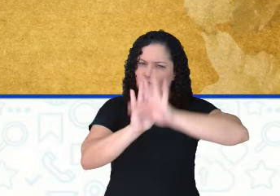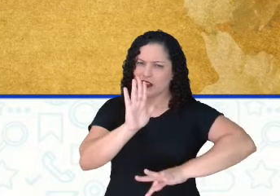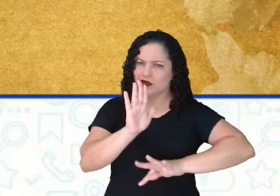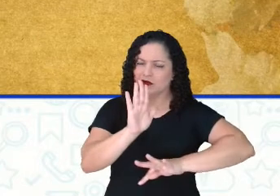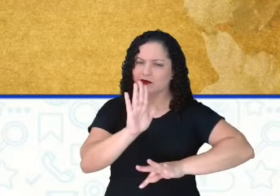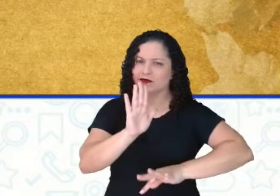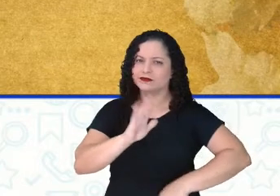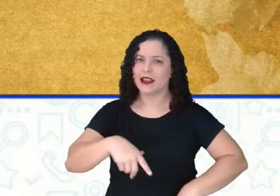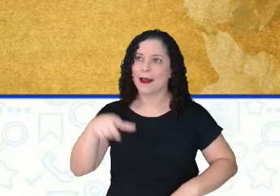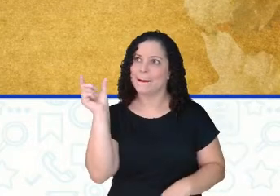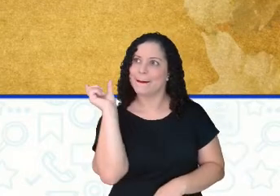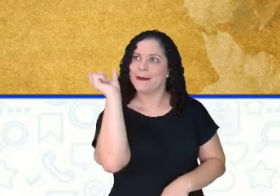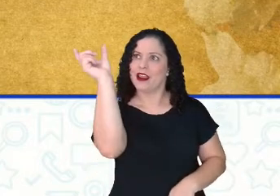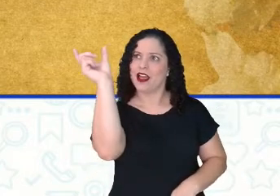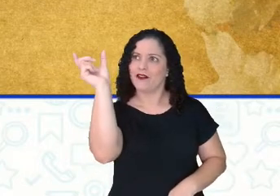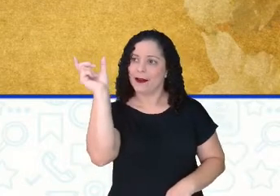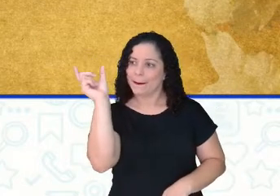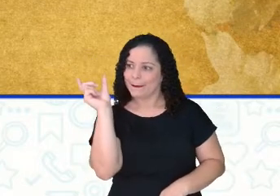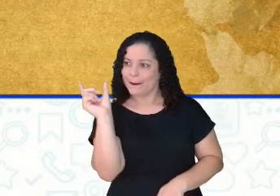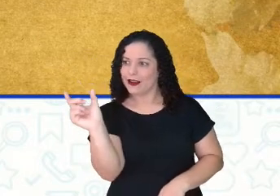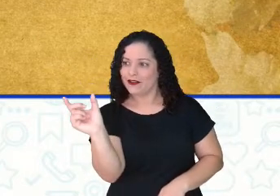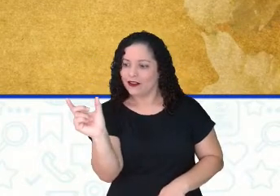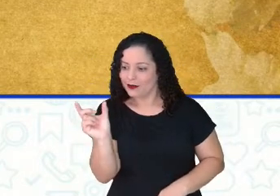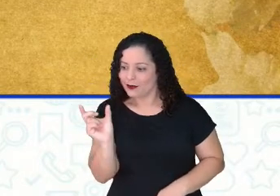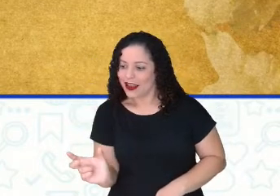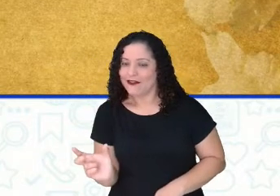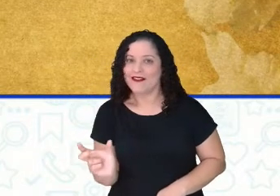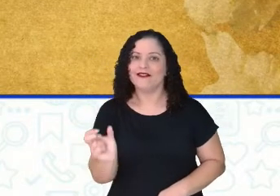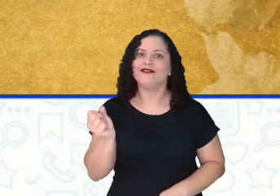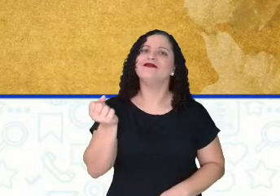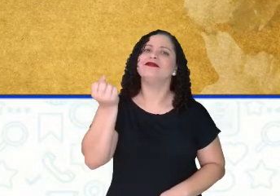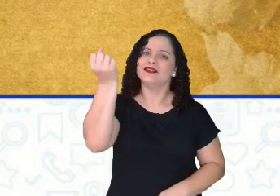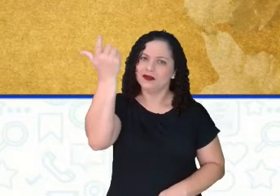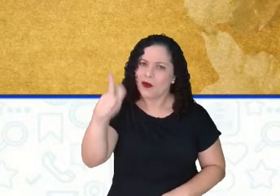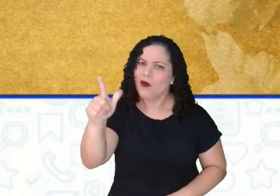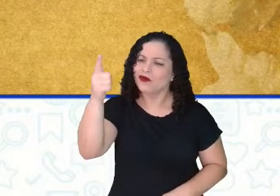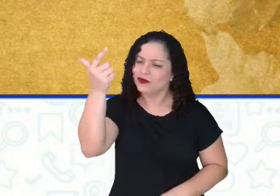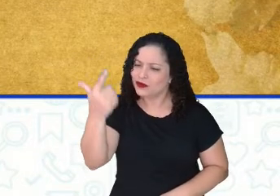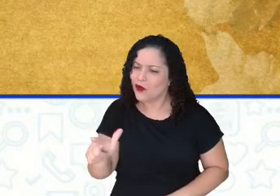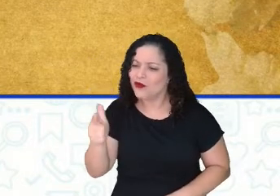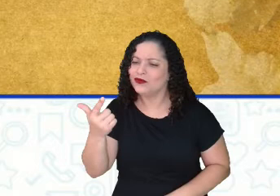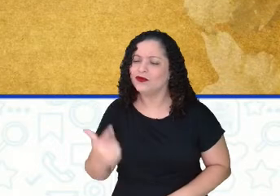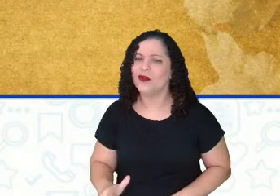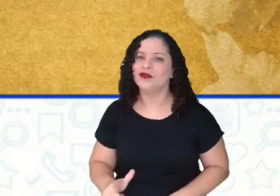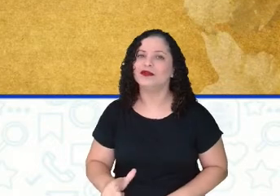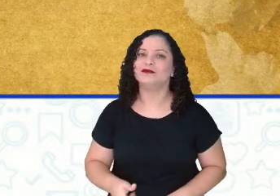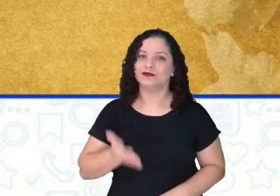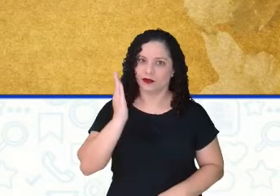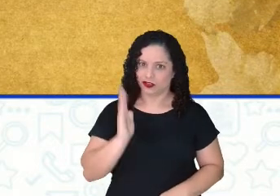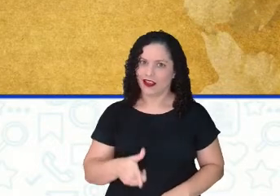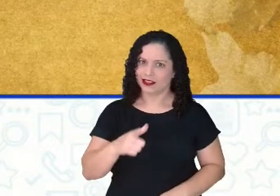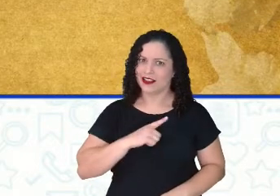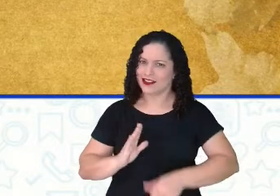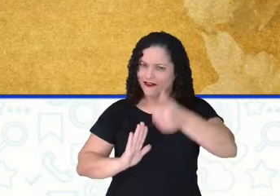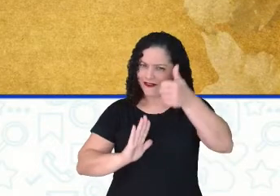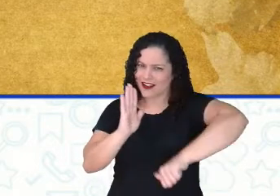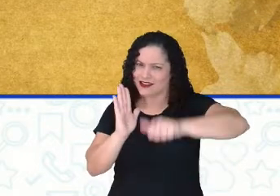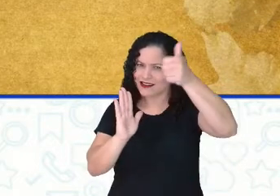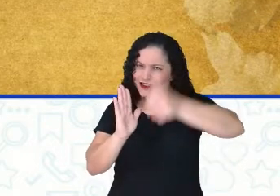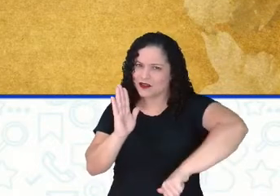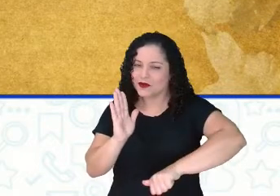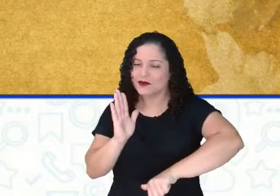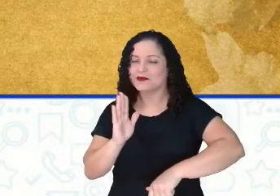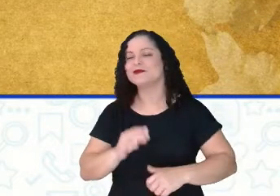palavra várias vezes e aí disseram, não, essa palavra está muito repetitiva. Já fizeram essa avaliação, essa